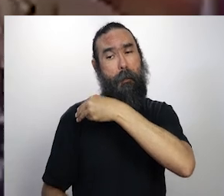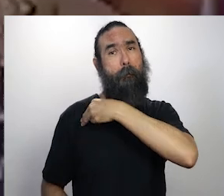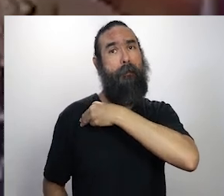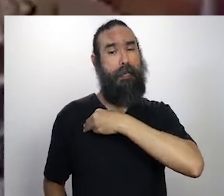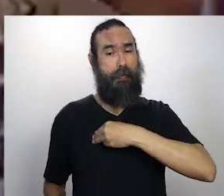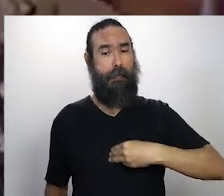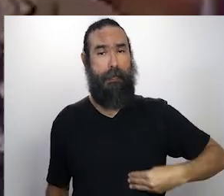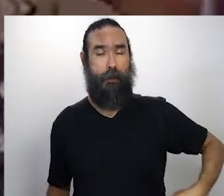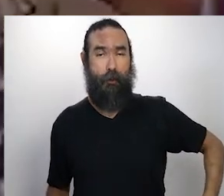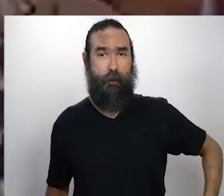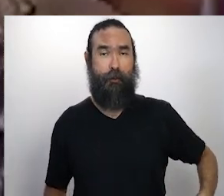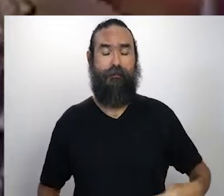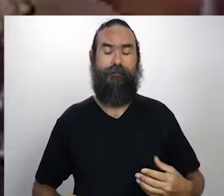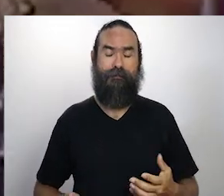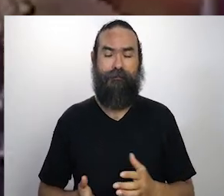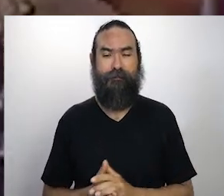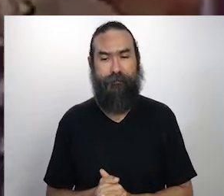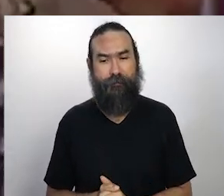incrível.